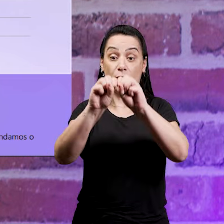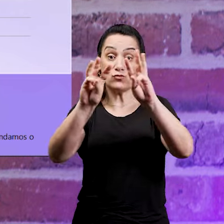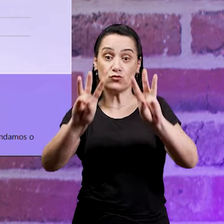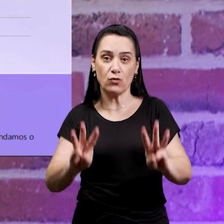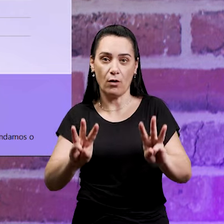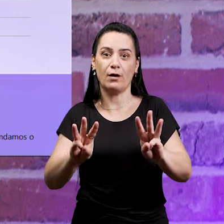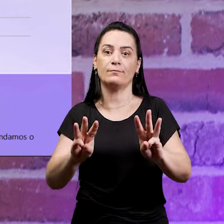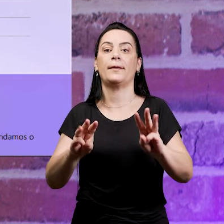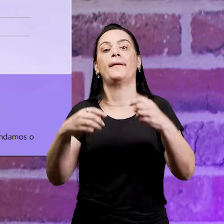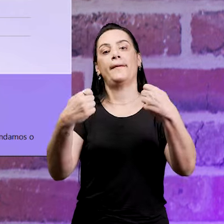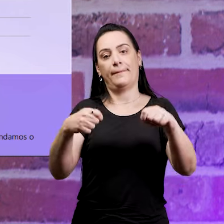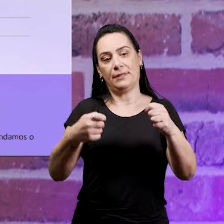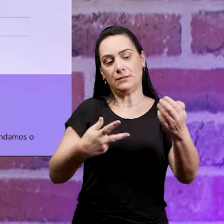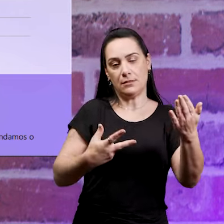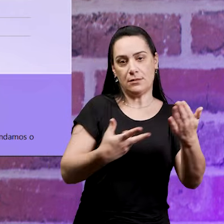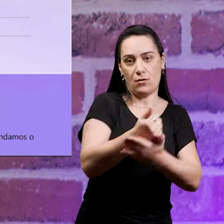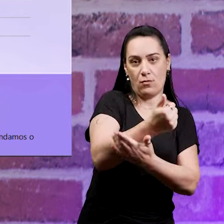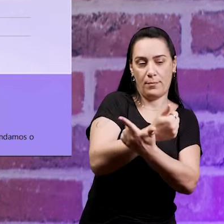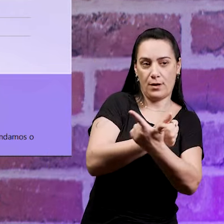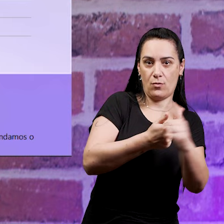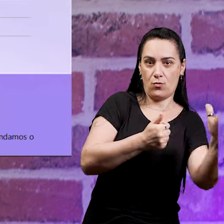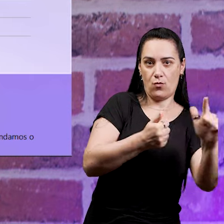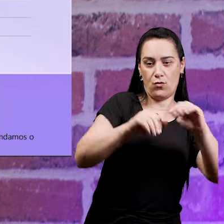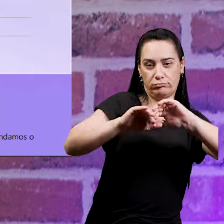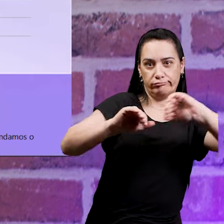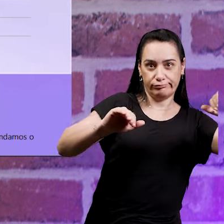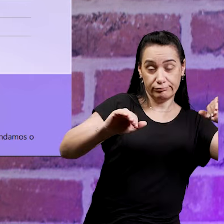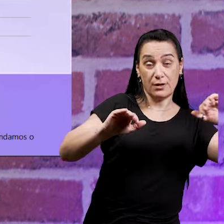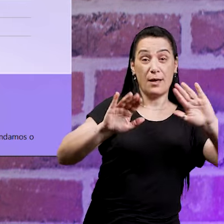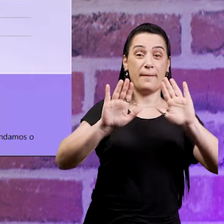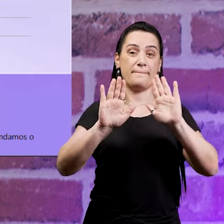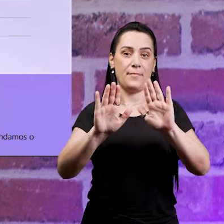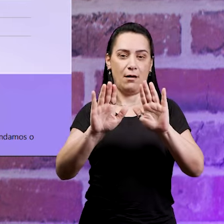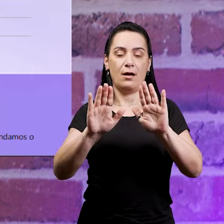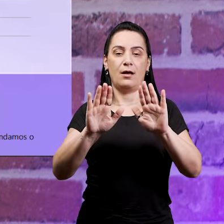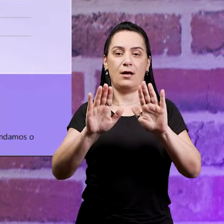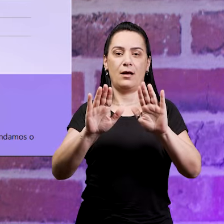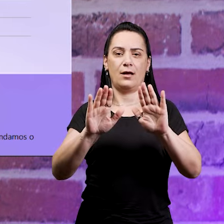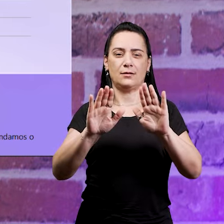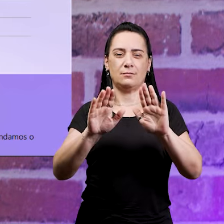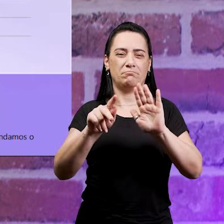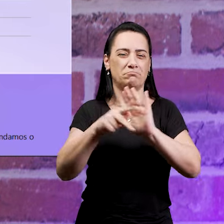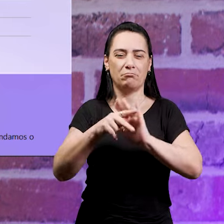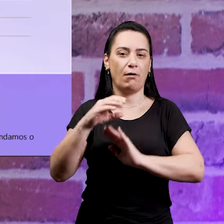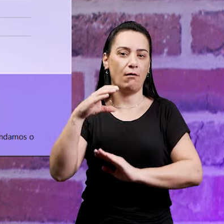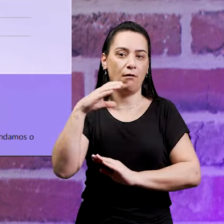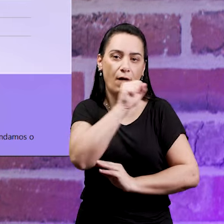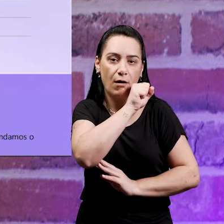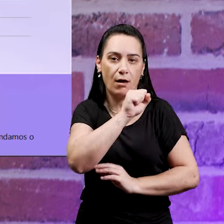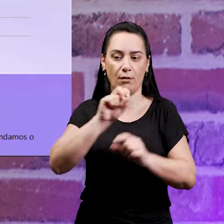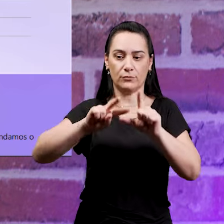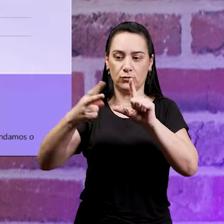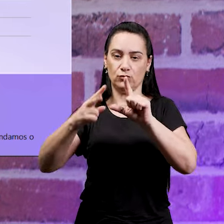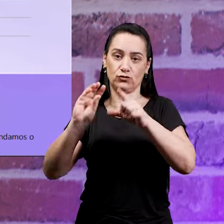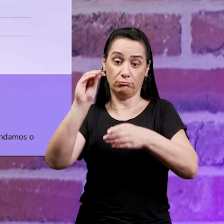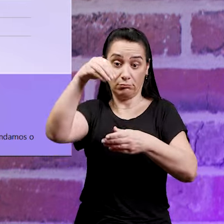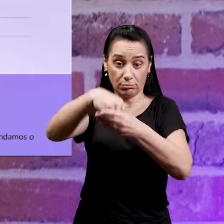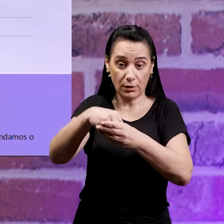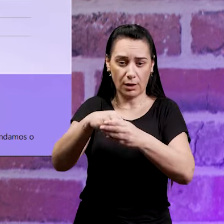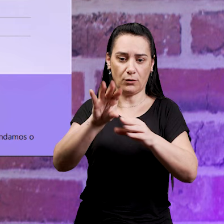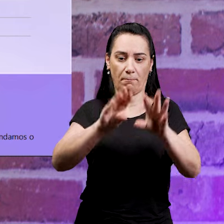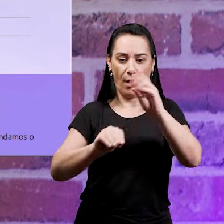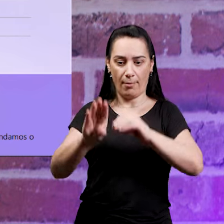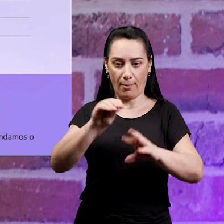esses softwares, né? Você precisaria adquirir um pacote. Mas se você precisar manusear rapidamente dentro do